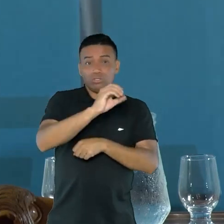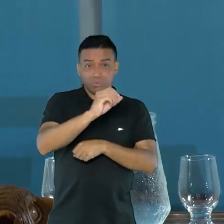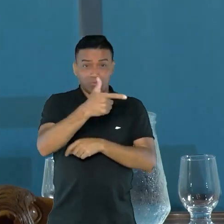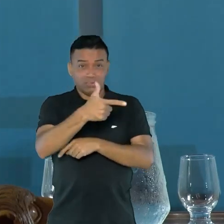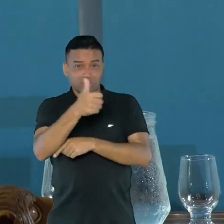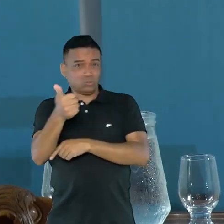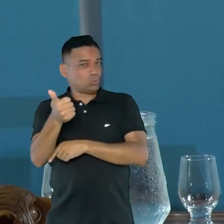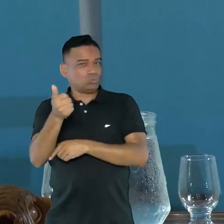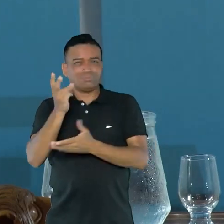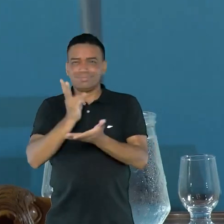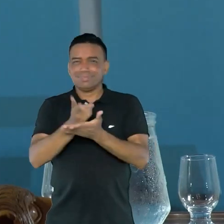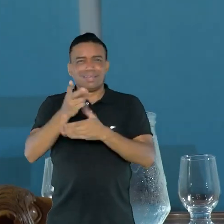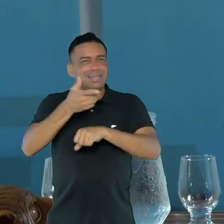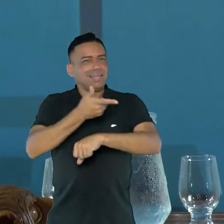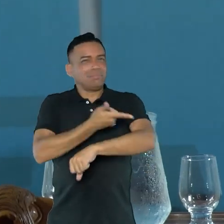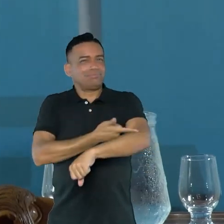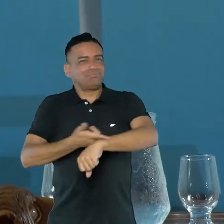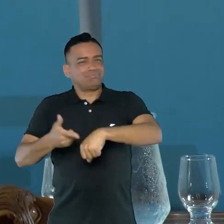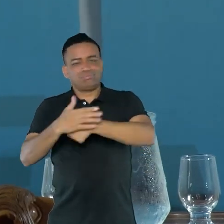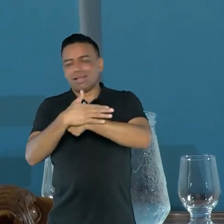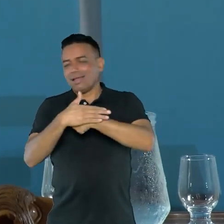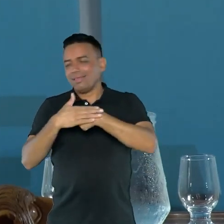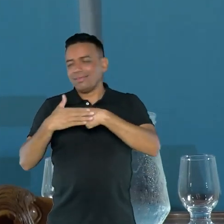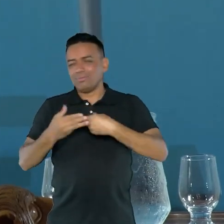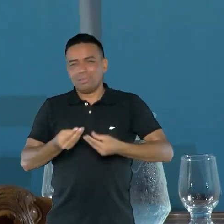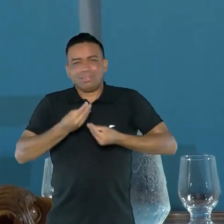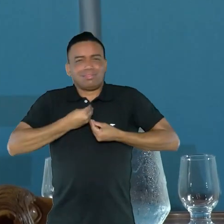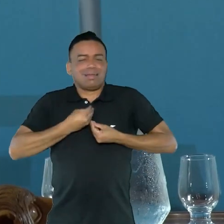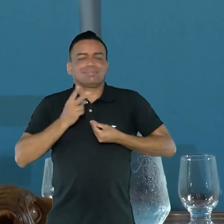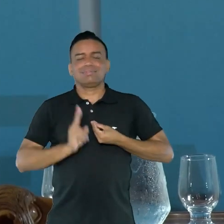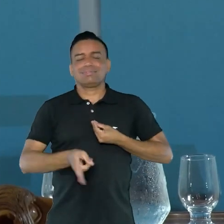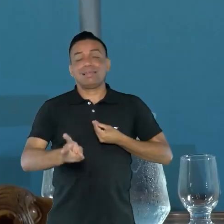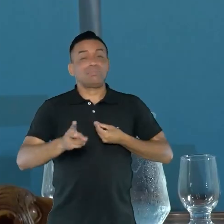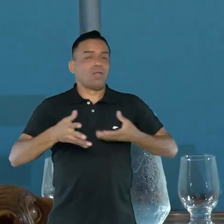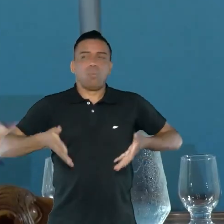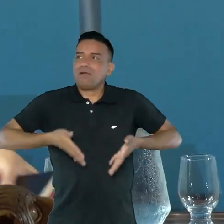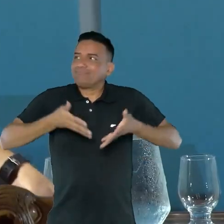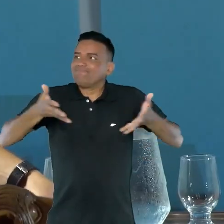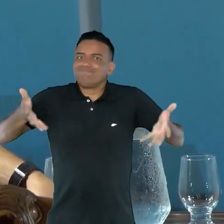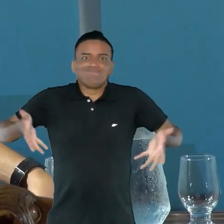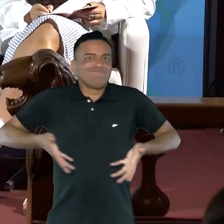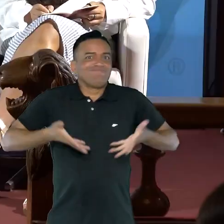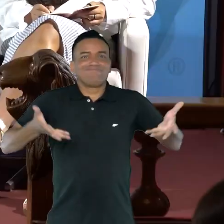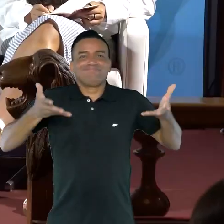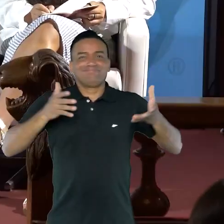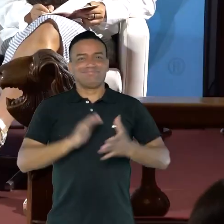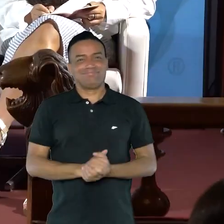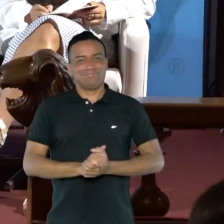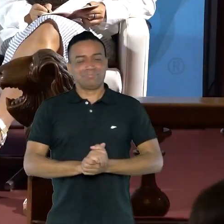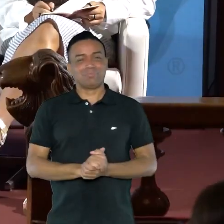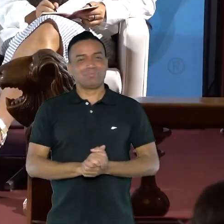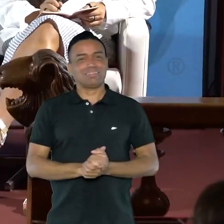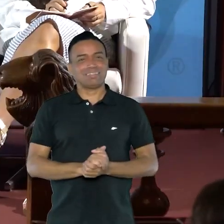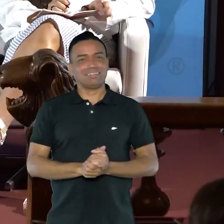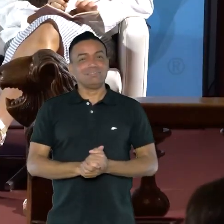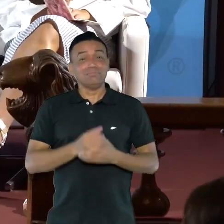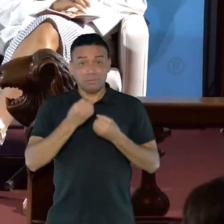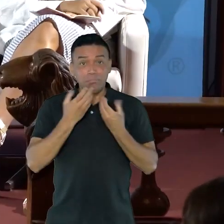2021 sempre me acolheu aqui com imenso carinho e é uma inspiração. Bom, eu